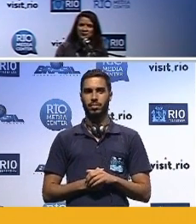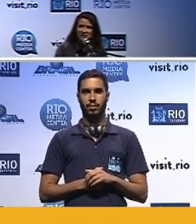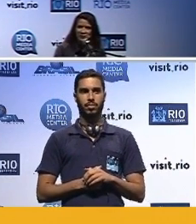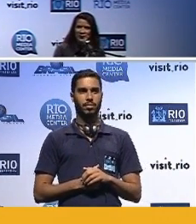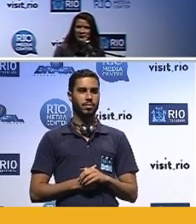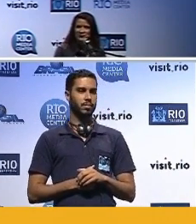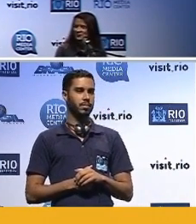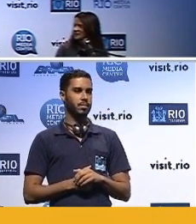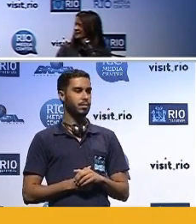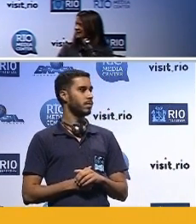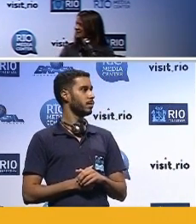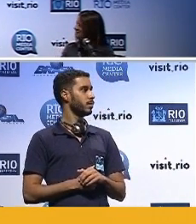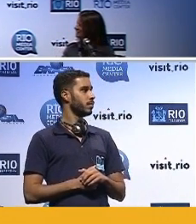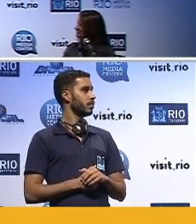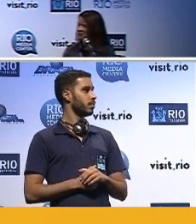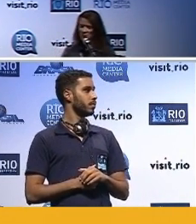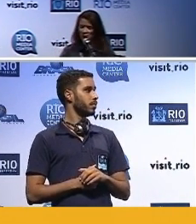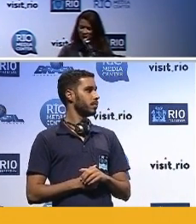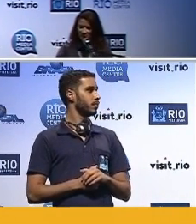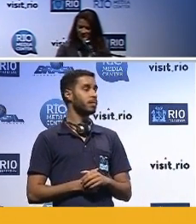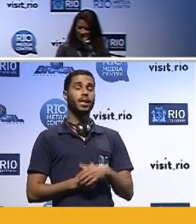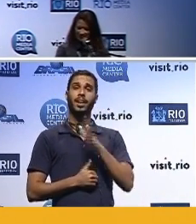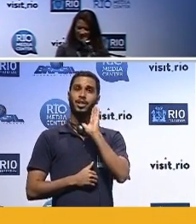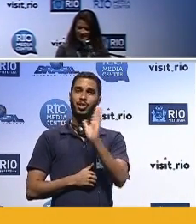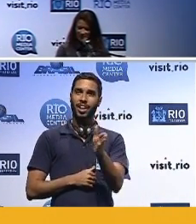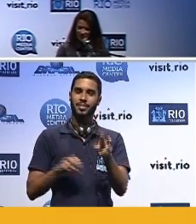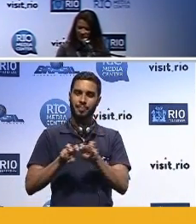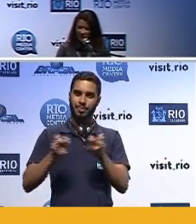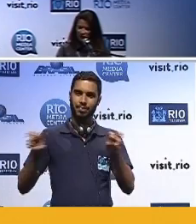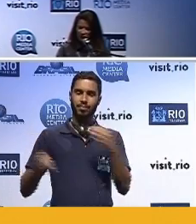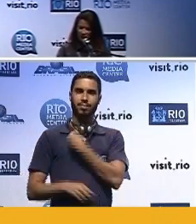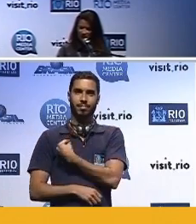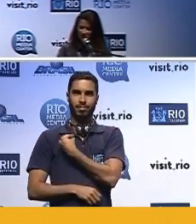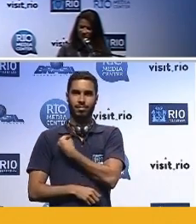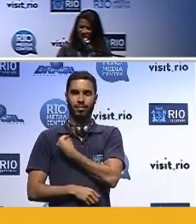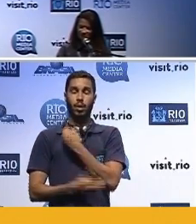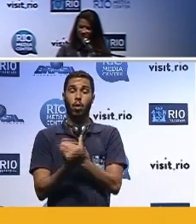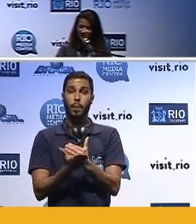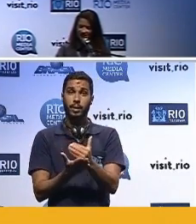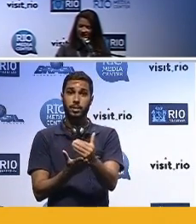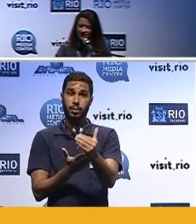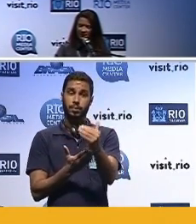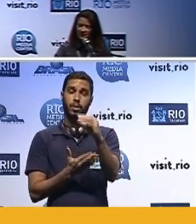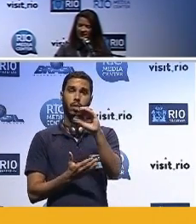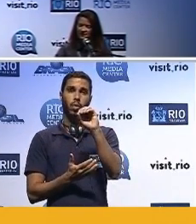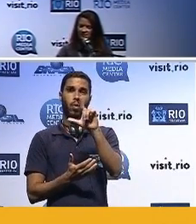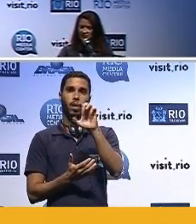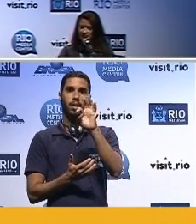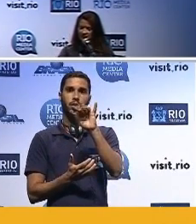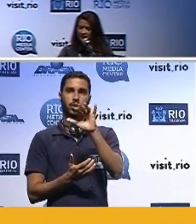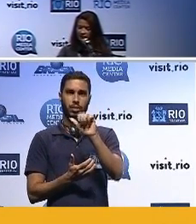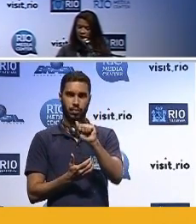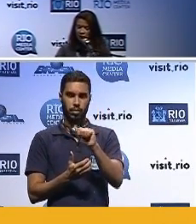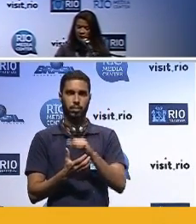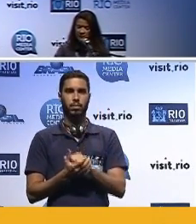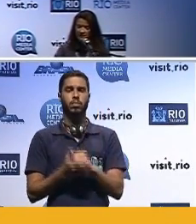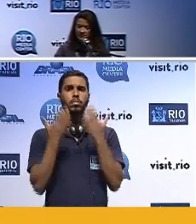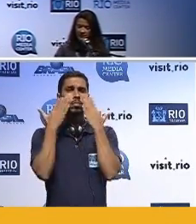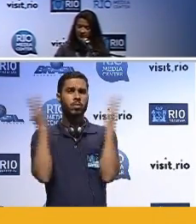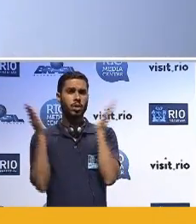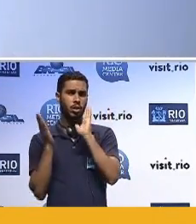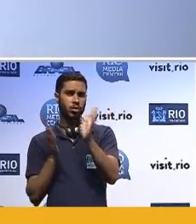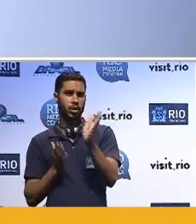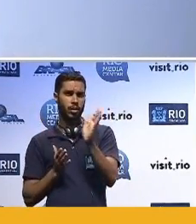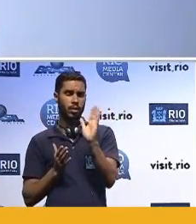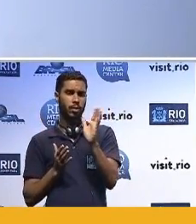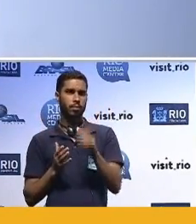Agora que todos estão, que a mesa está composta, vamos iniciar a nossa coletiva. Para dar início às apresentações, passamos